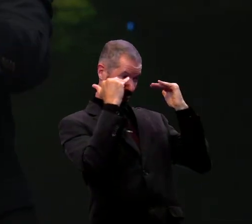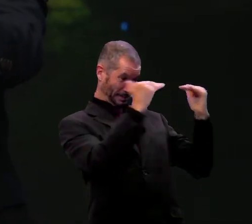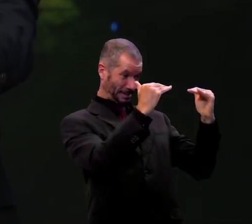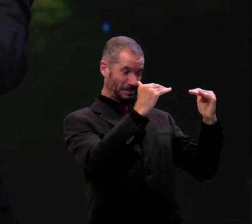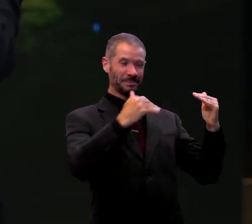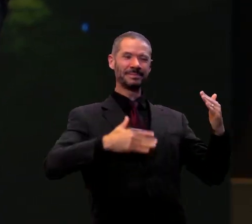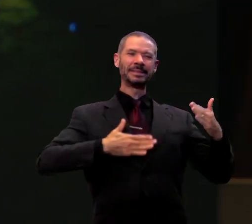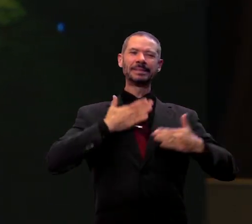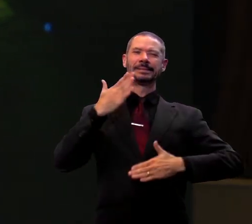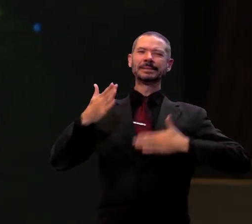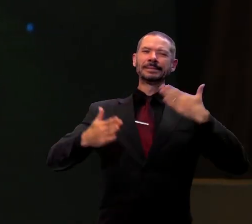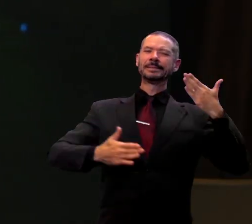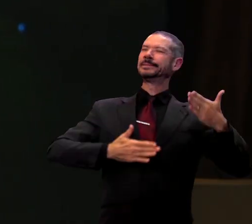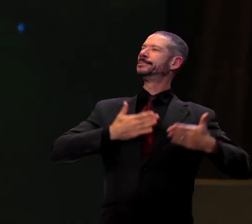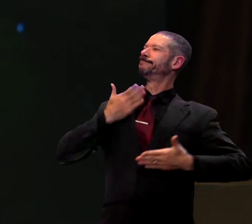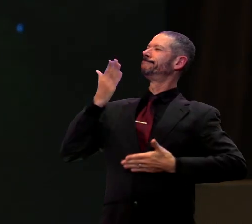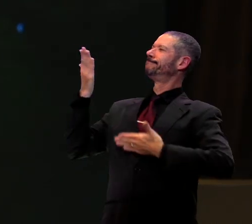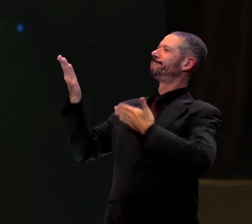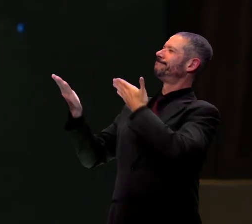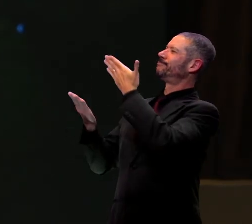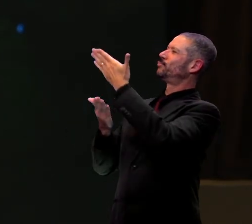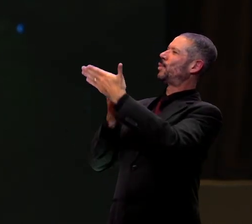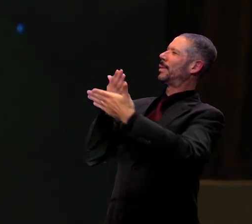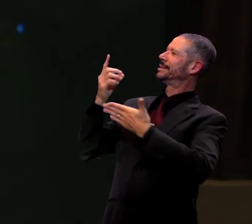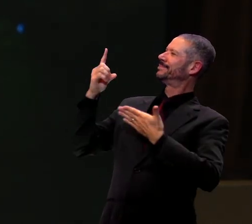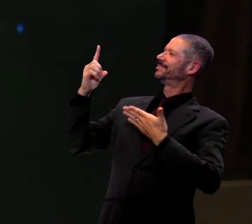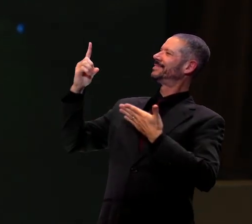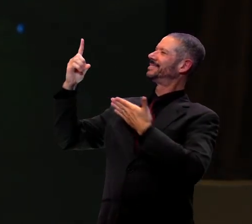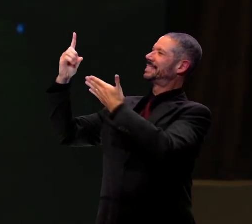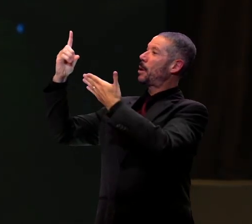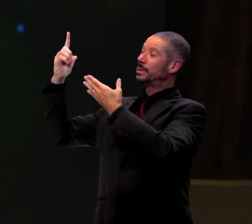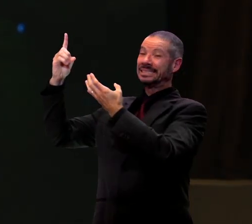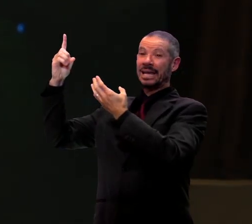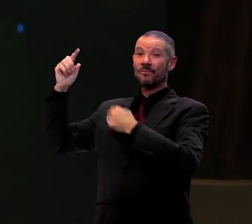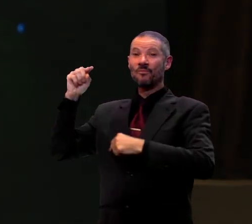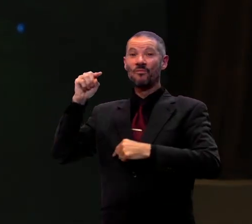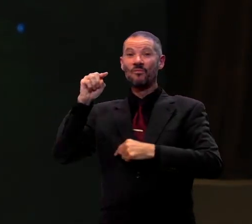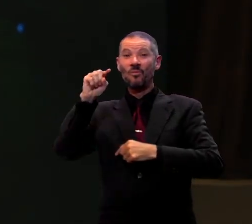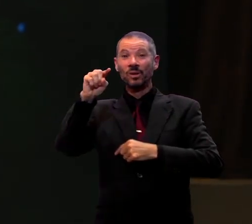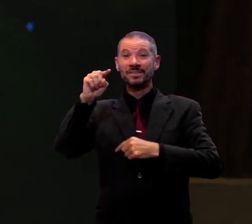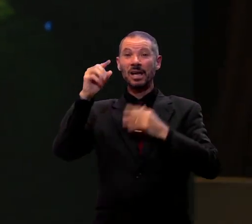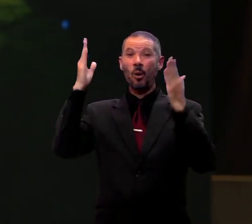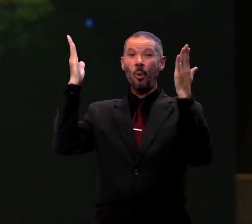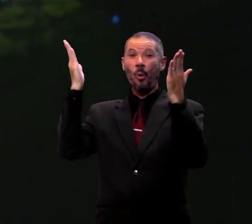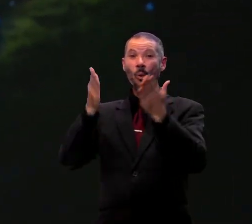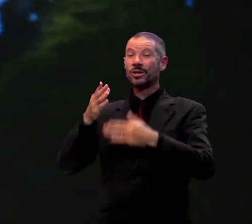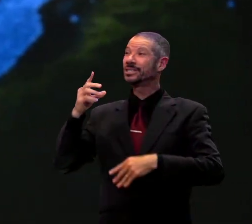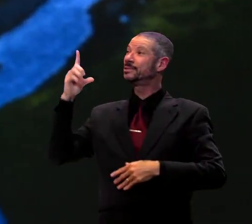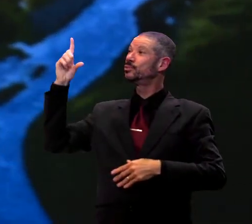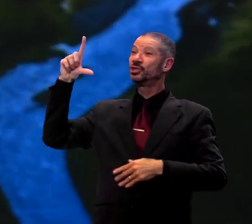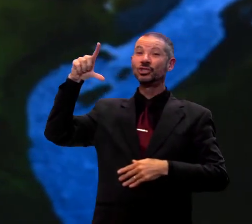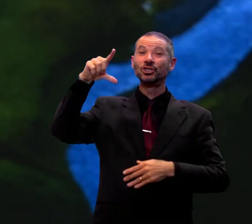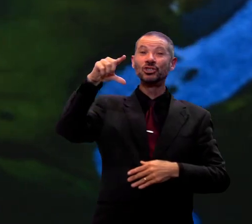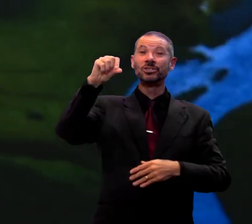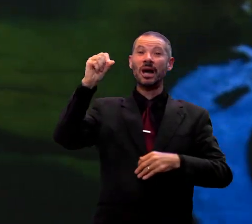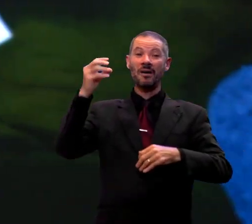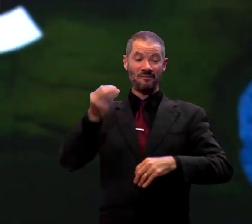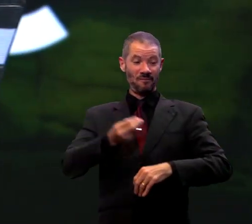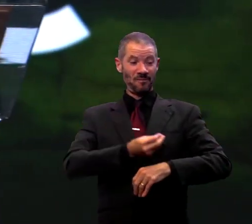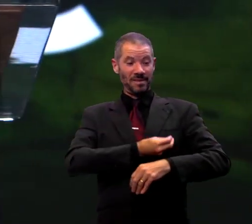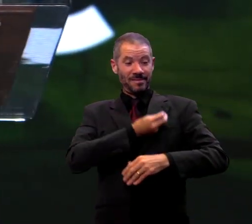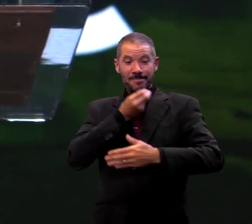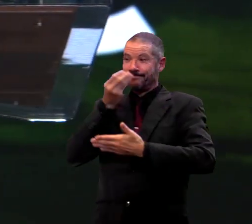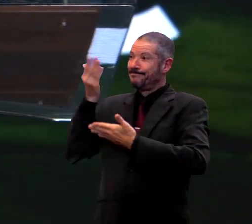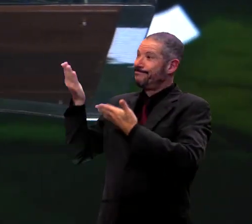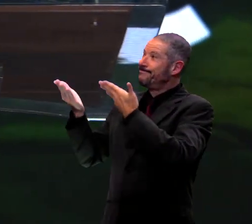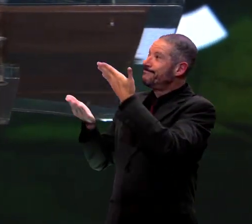de desfrutar um relacionamento comigo. Deus espera isso de você. Deus hoje te chama a viver esse relacionamento